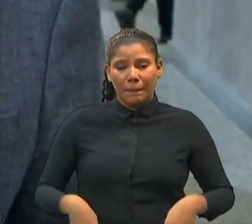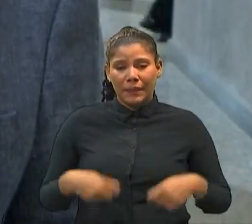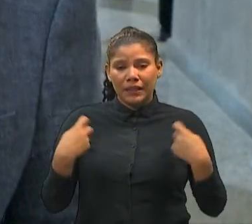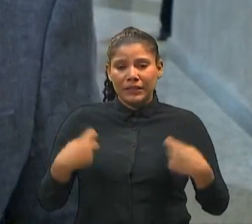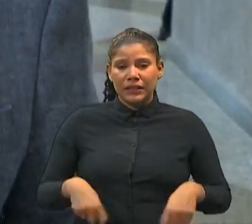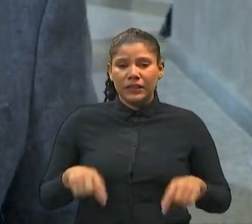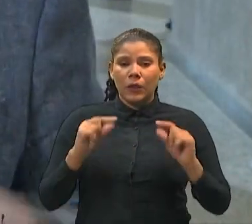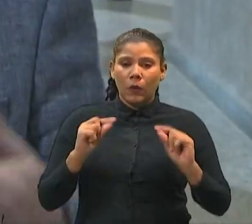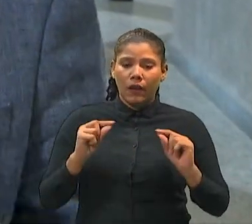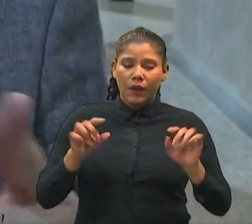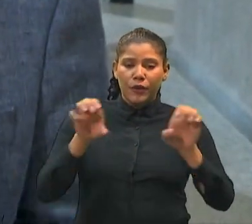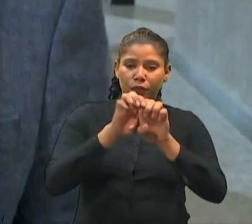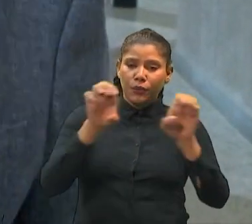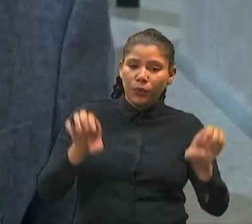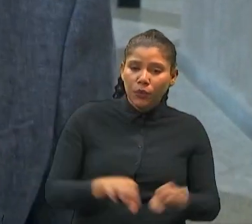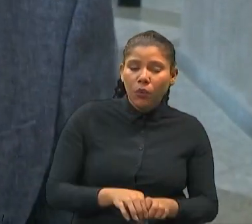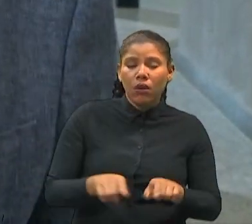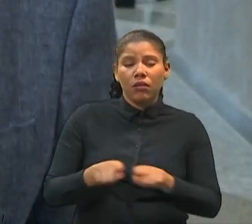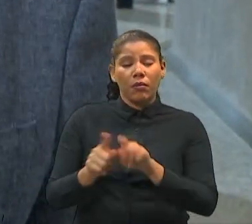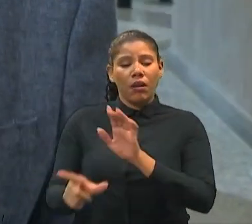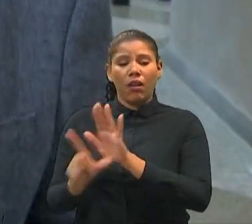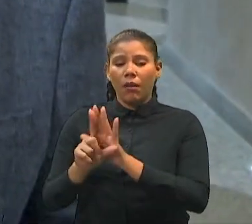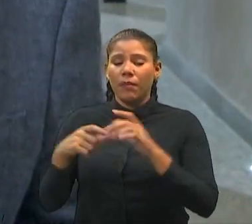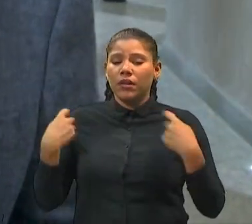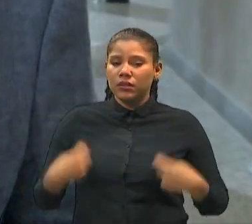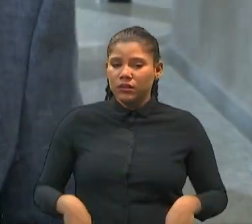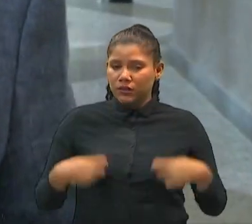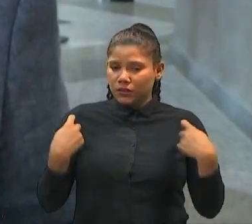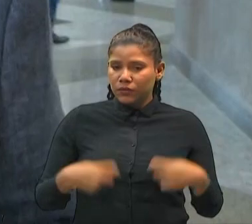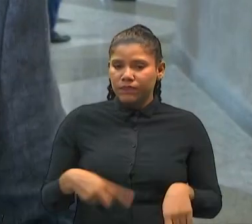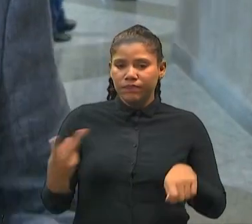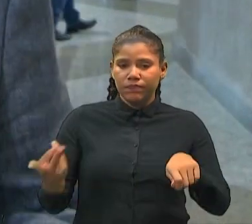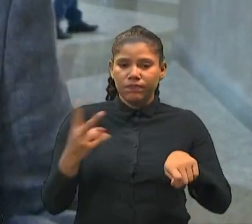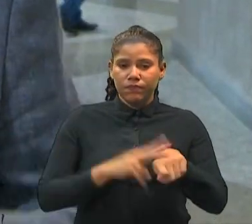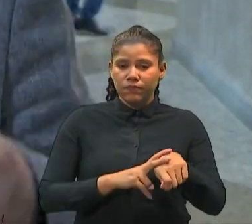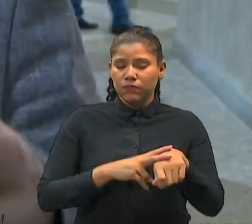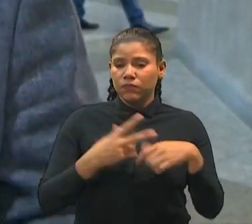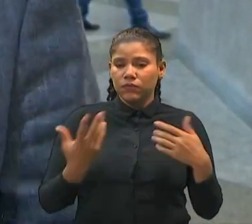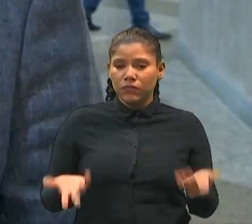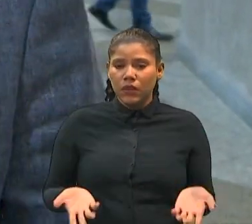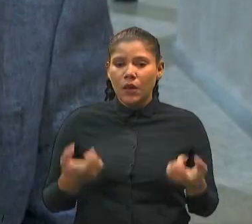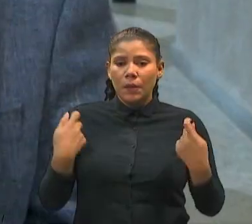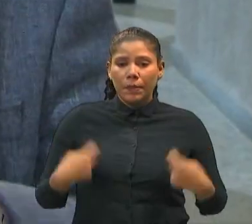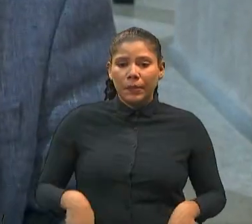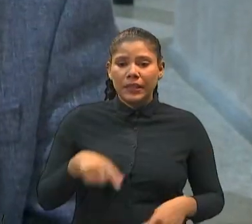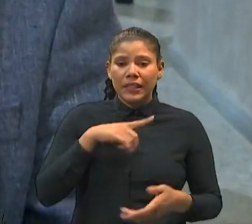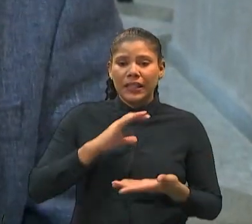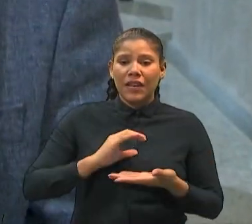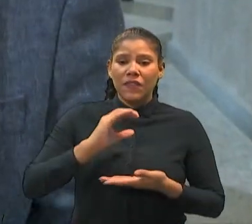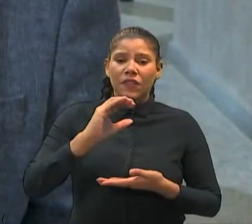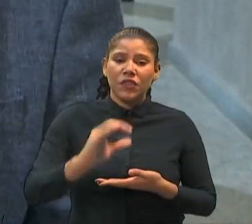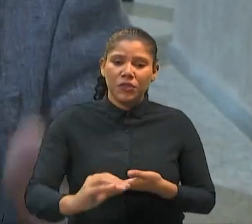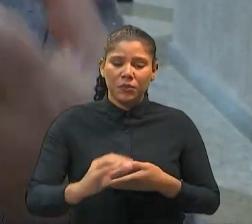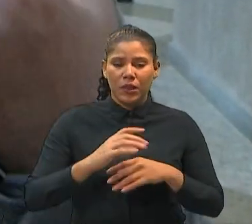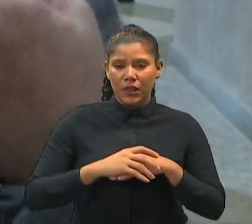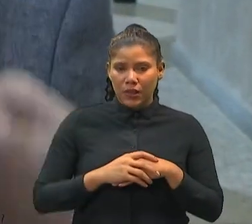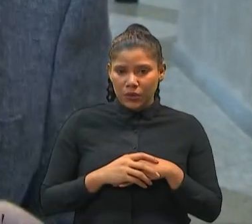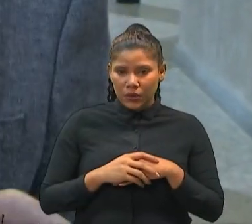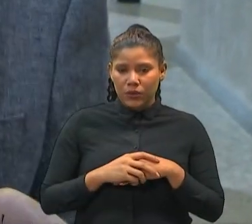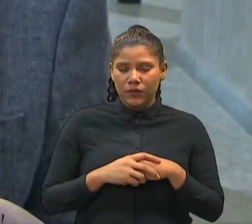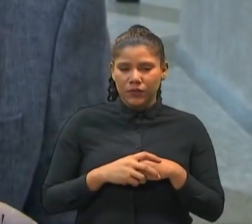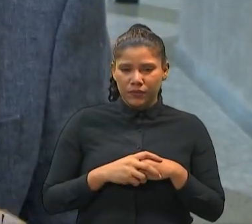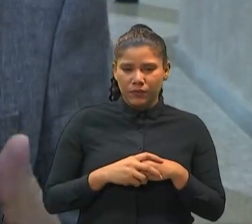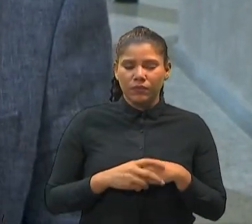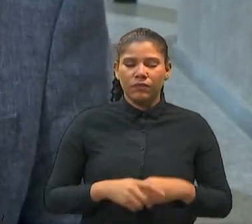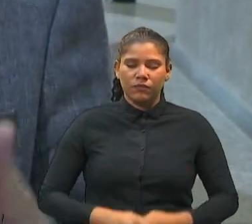infraestrutura na distribuição Então o que precisa é haver investimentos compatíveis com a